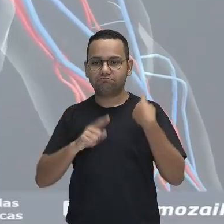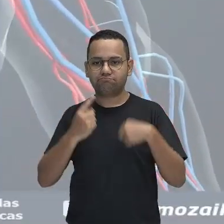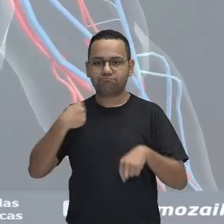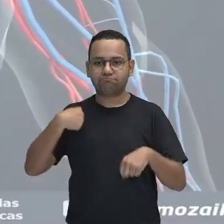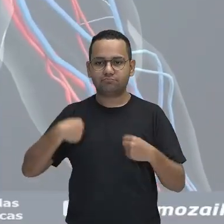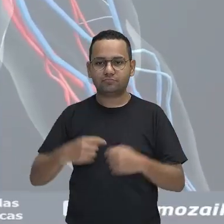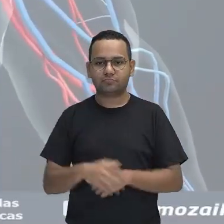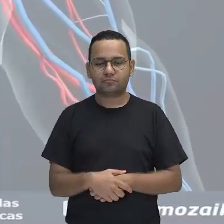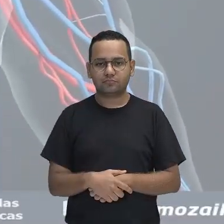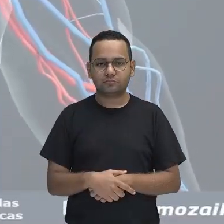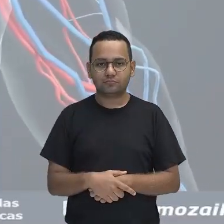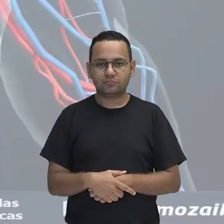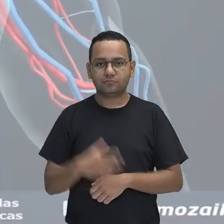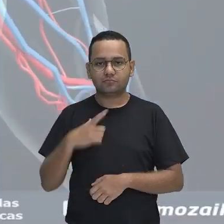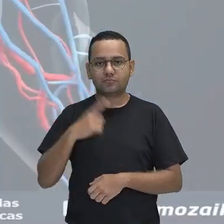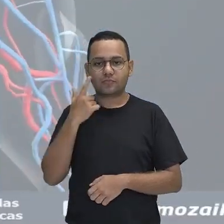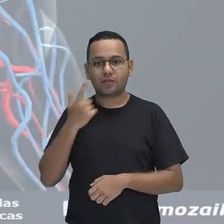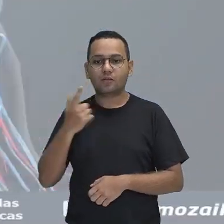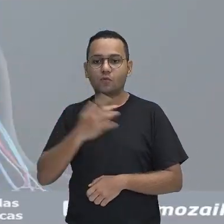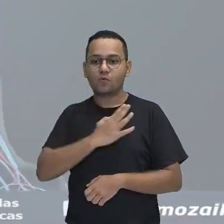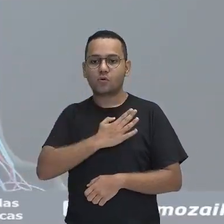e o funcionamento dele